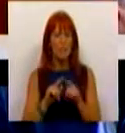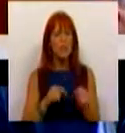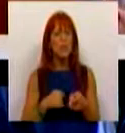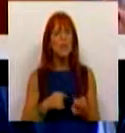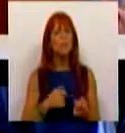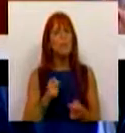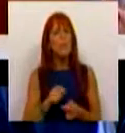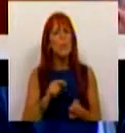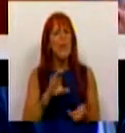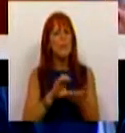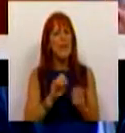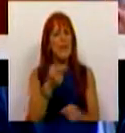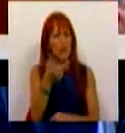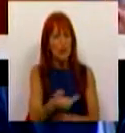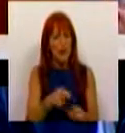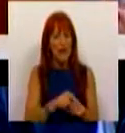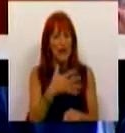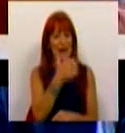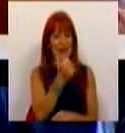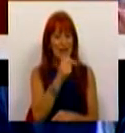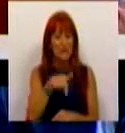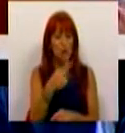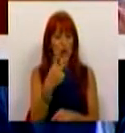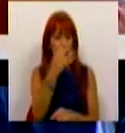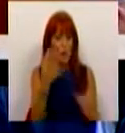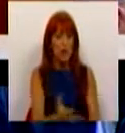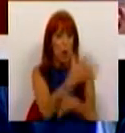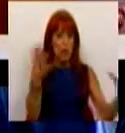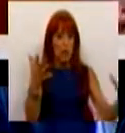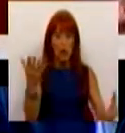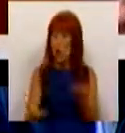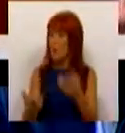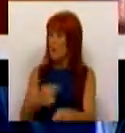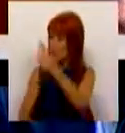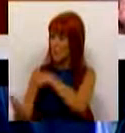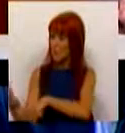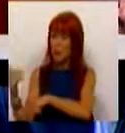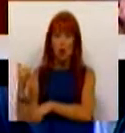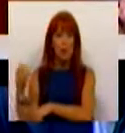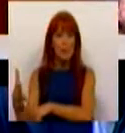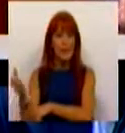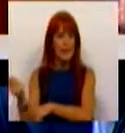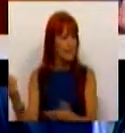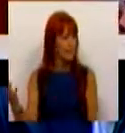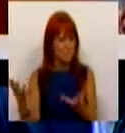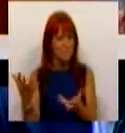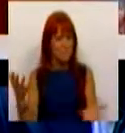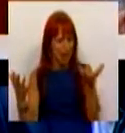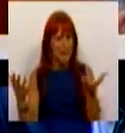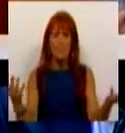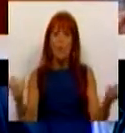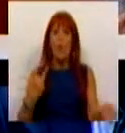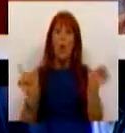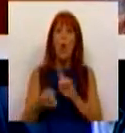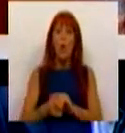fixo cresceu 15,2% relativamente ao período homólogo de 2015. Portanto,